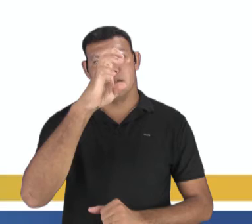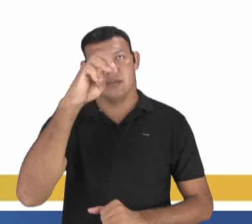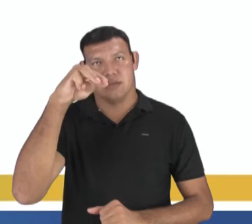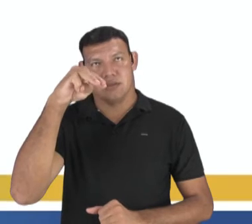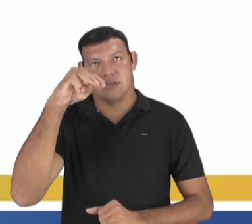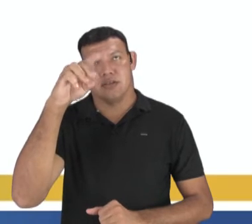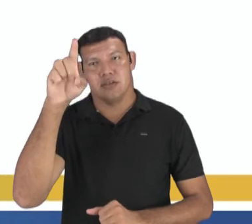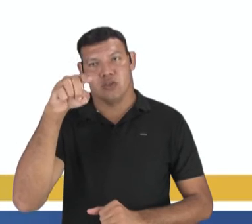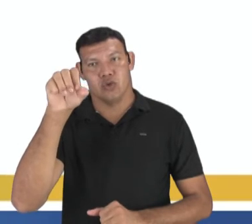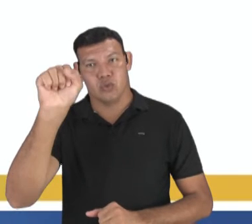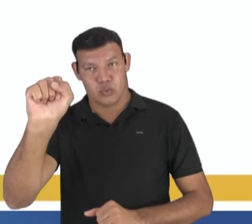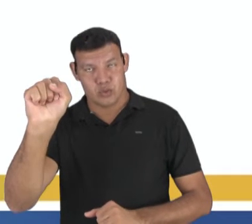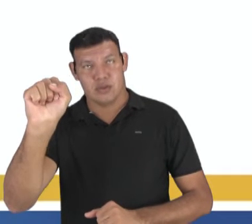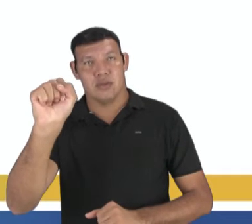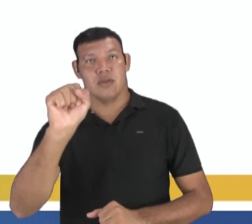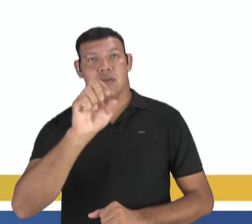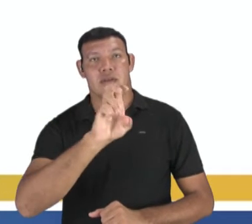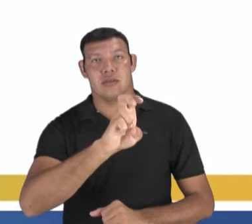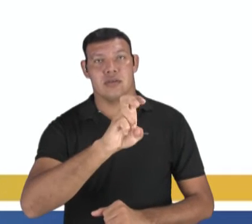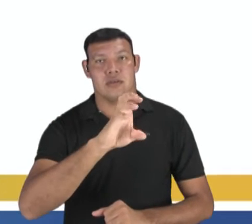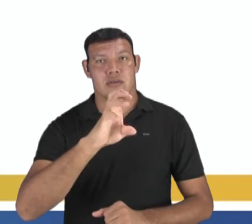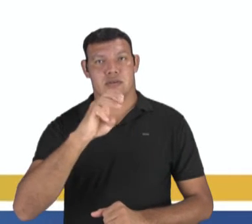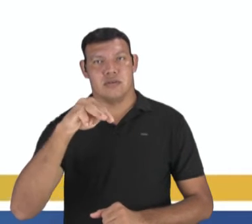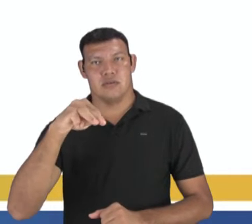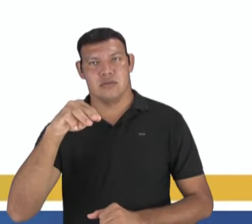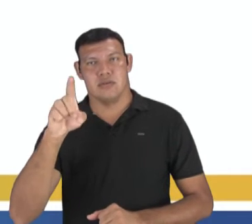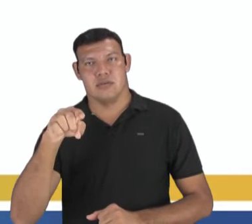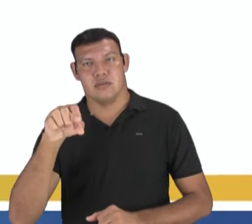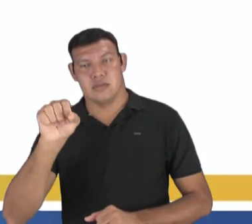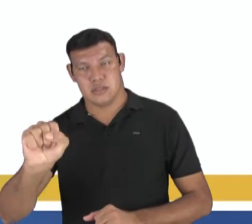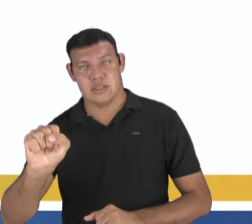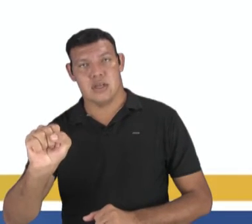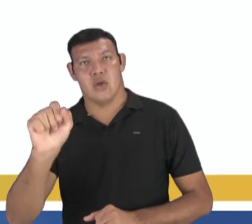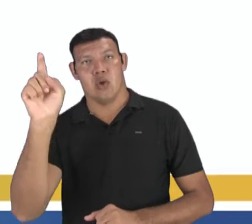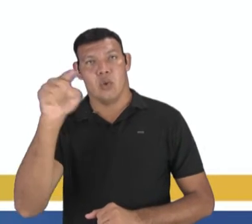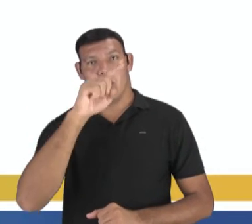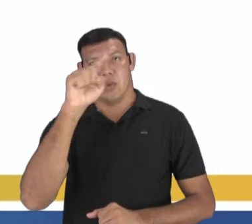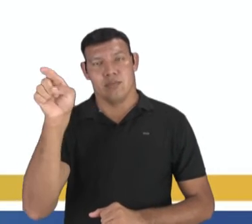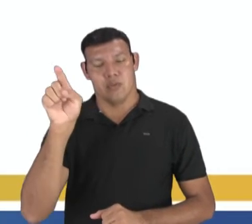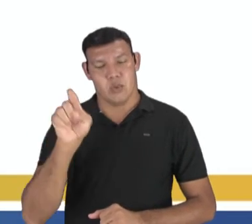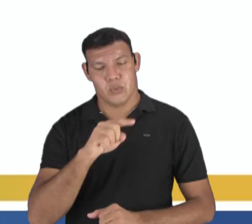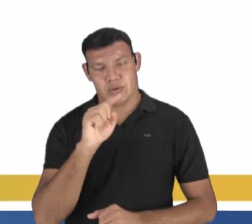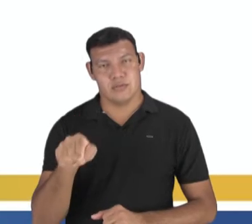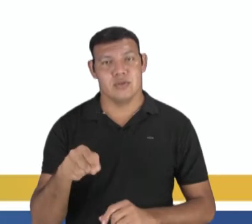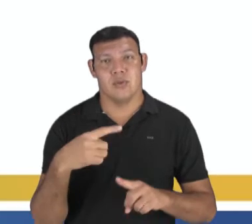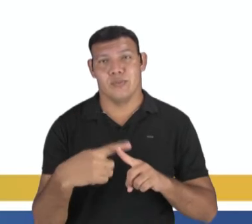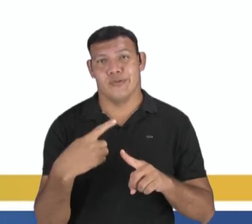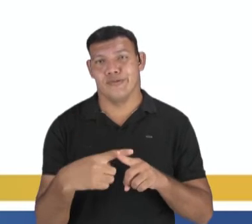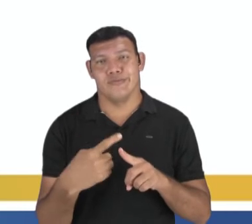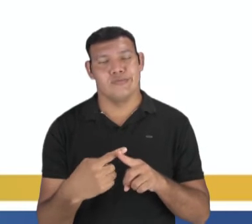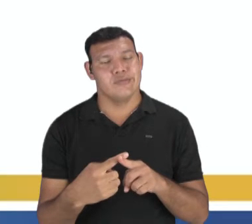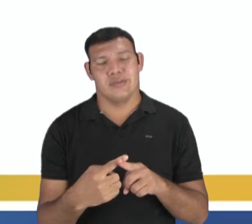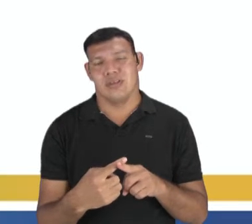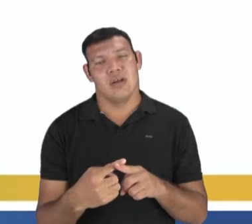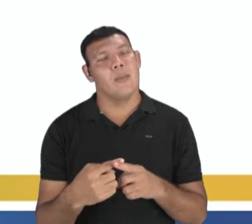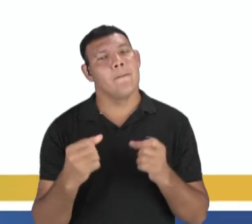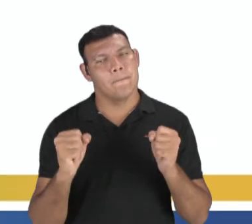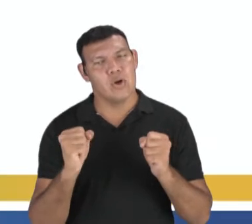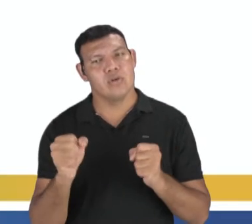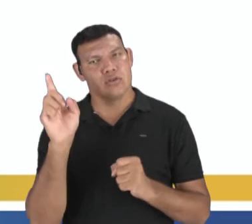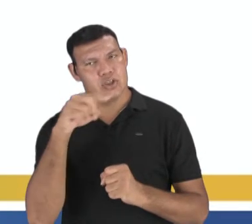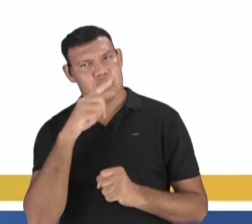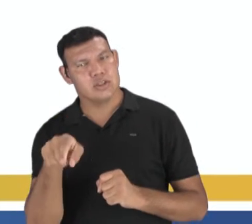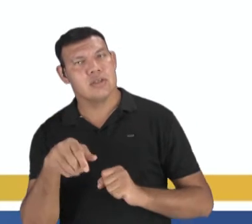mesma grandeza nos dois lados da equação, pessoal, você não precisa fazer transformação de unidade, porque elas vão se cancelar, tá?